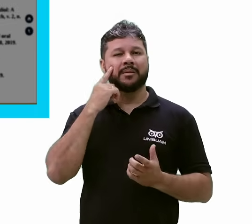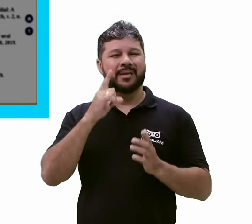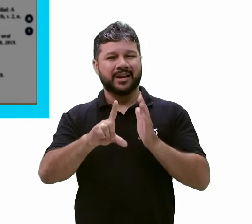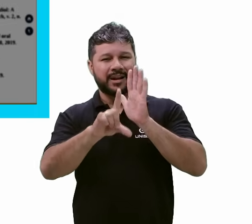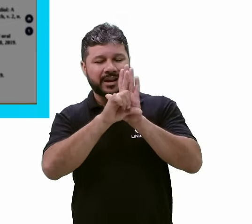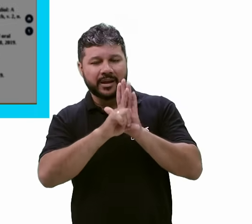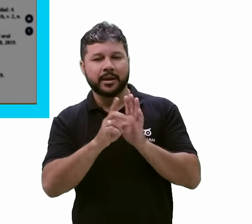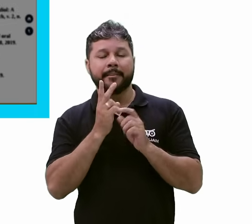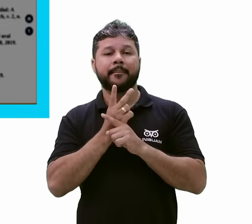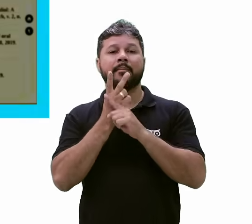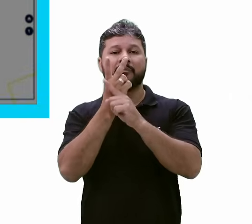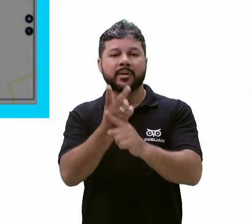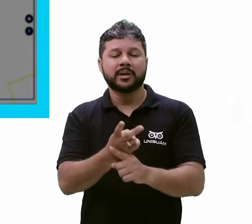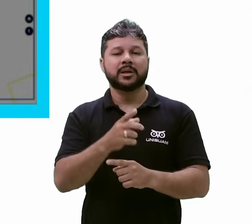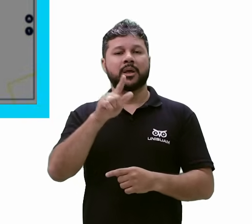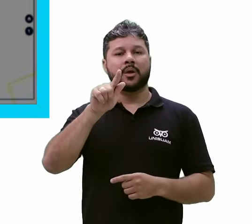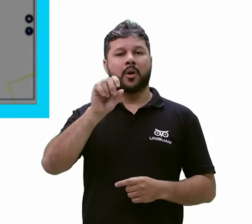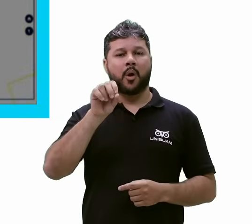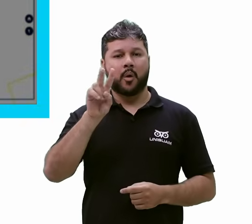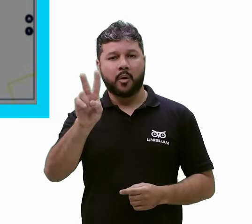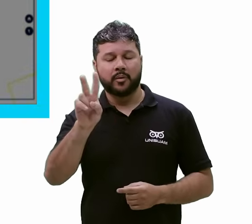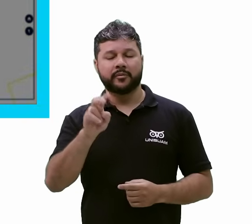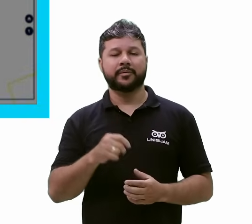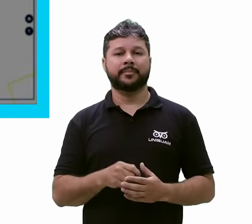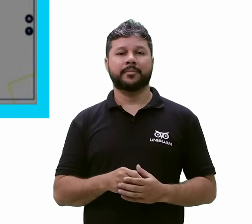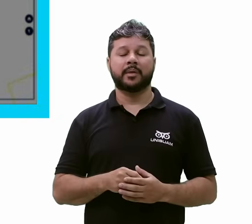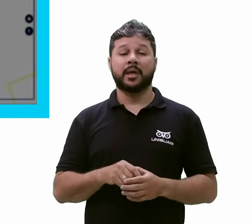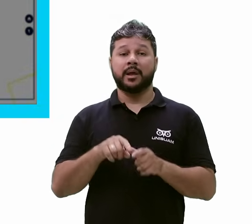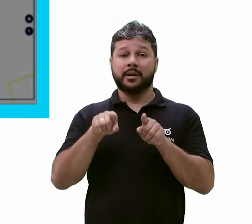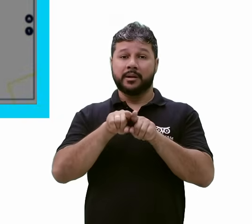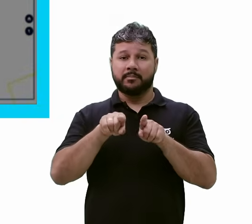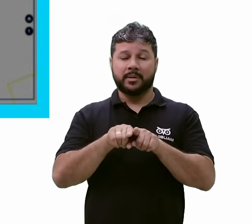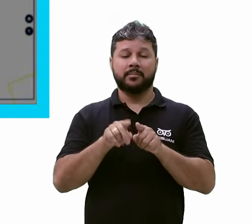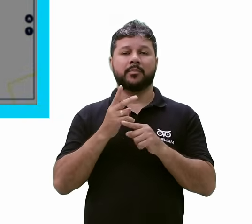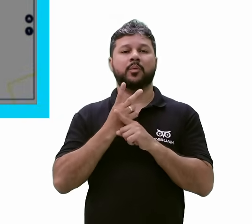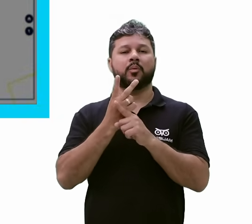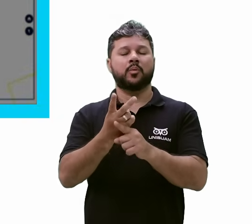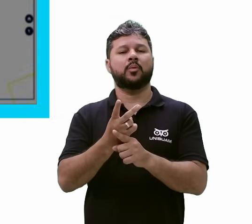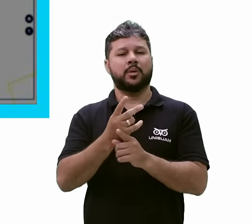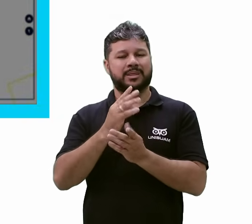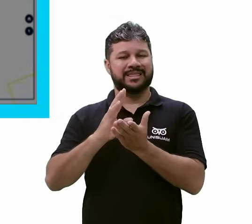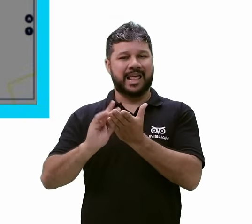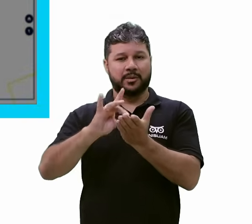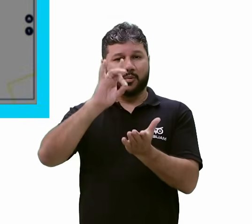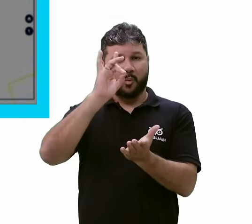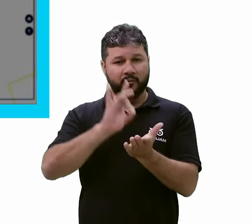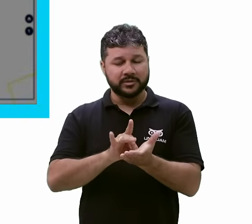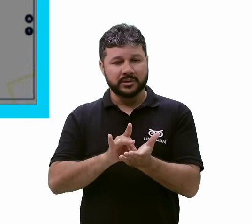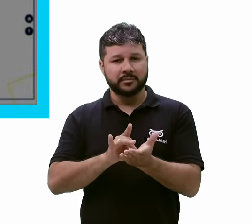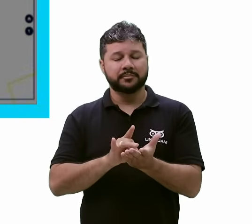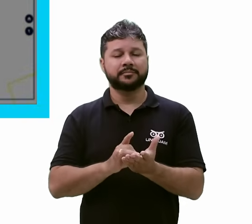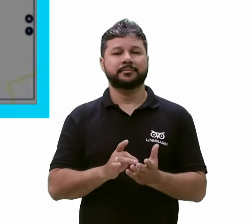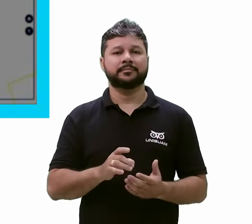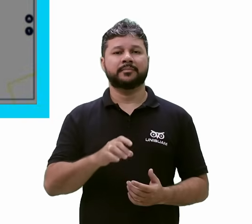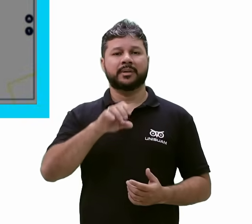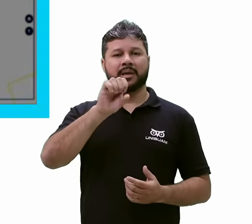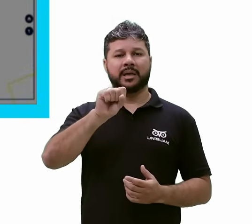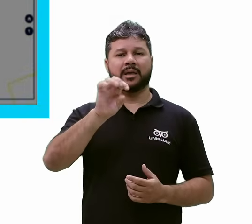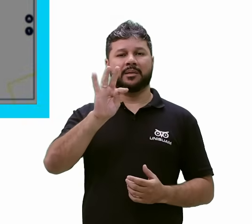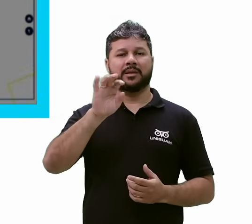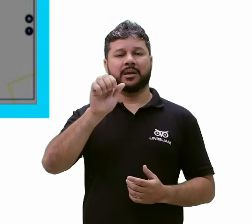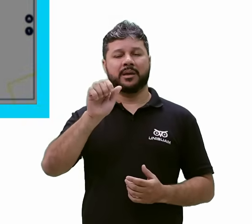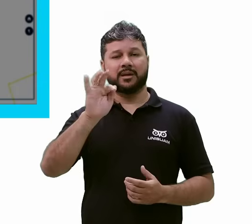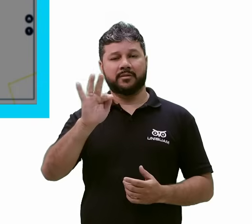quiserem saber de leis, procure no Gov, tá? Procure dados oficiais, tá?